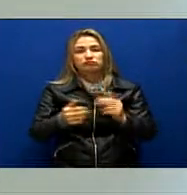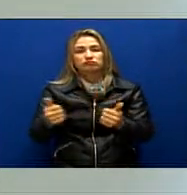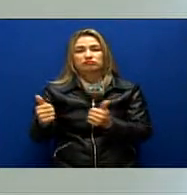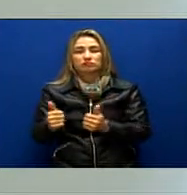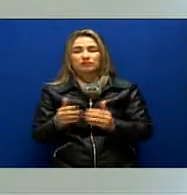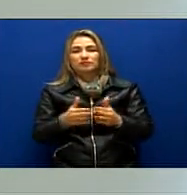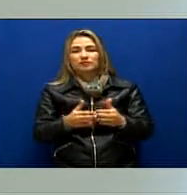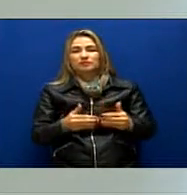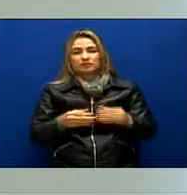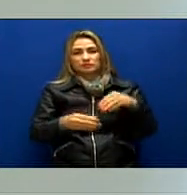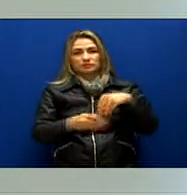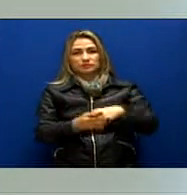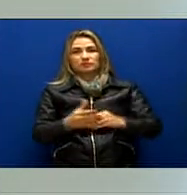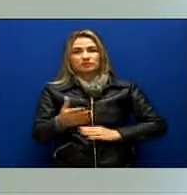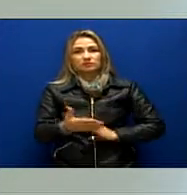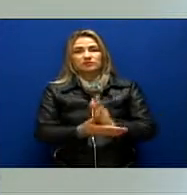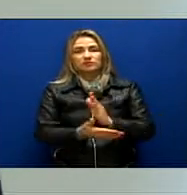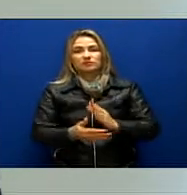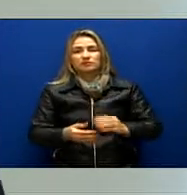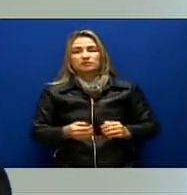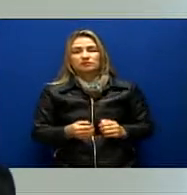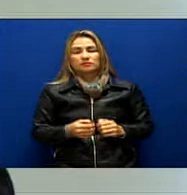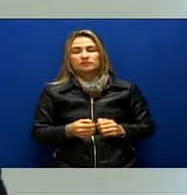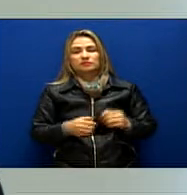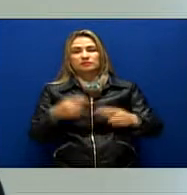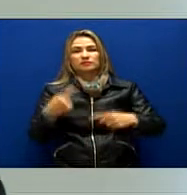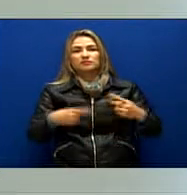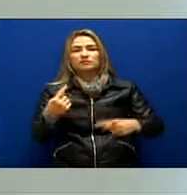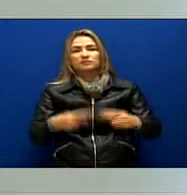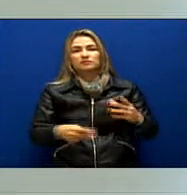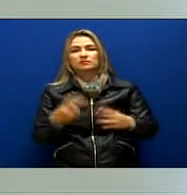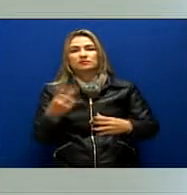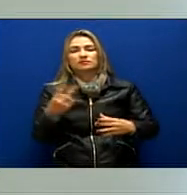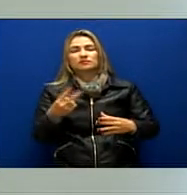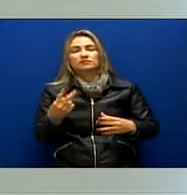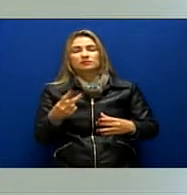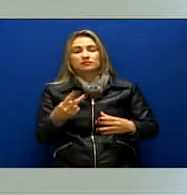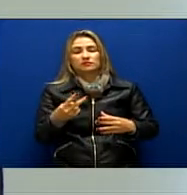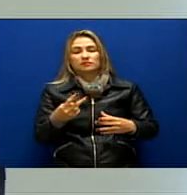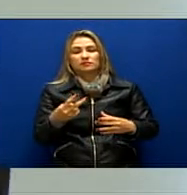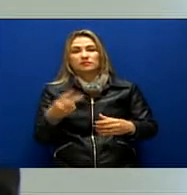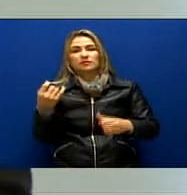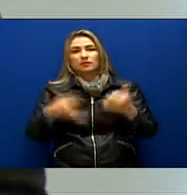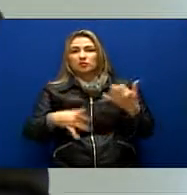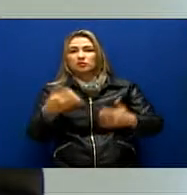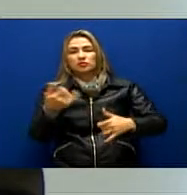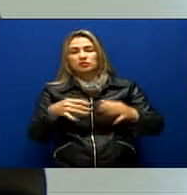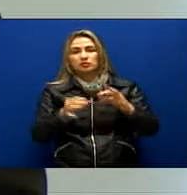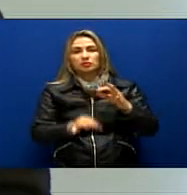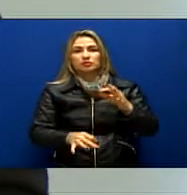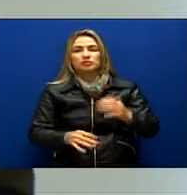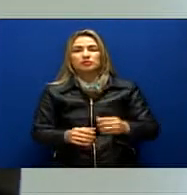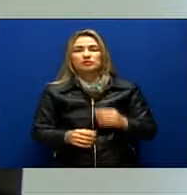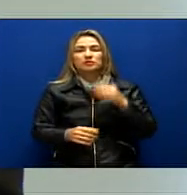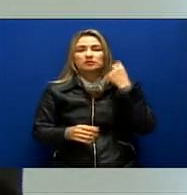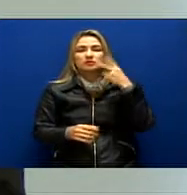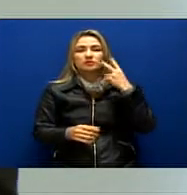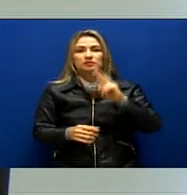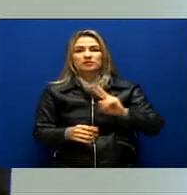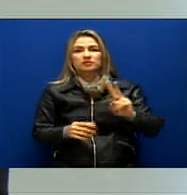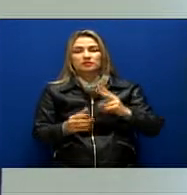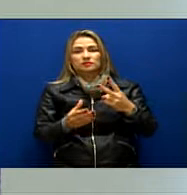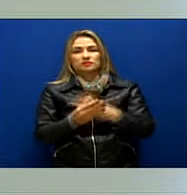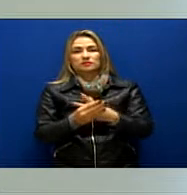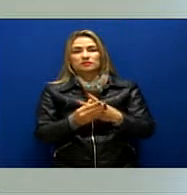discutir melhor na segunda discussão e nós avançarmos também no aprofundamento. Por favor, vereador Vitão. Estou aqui no